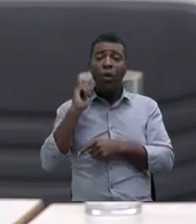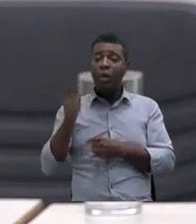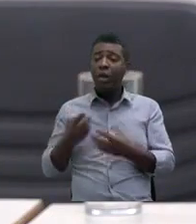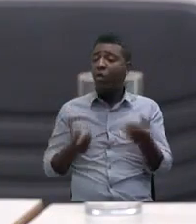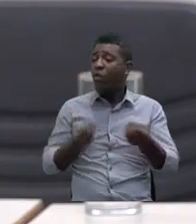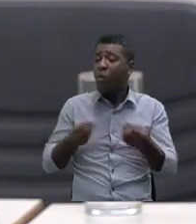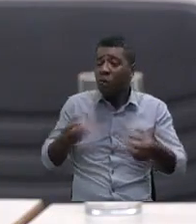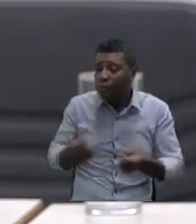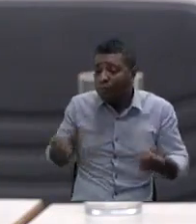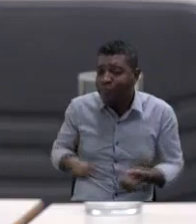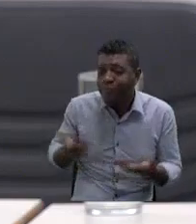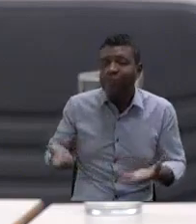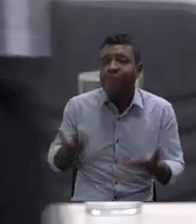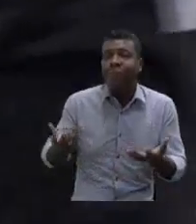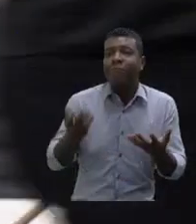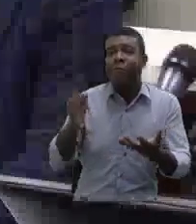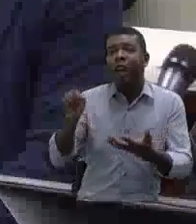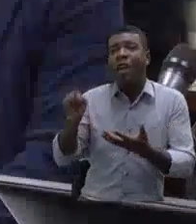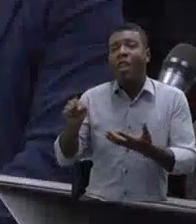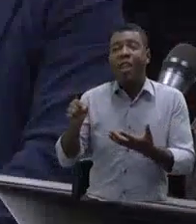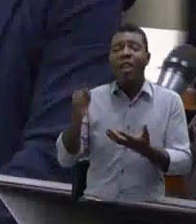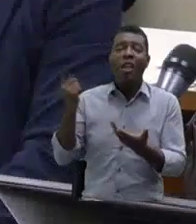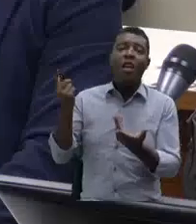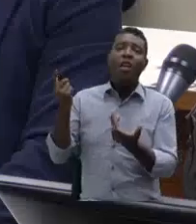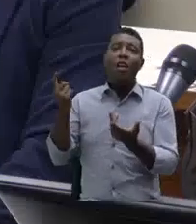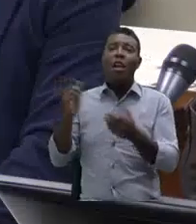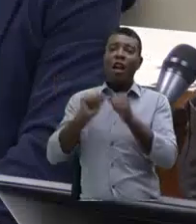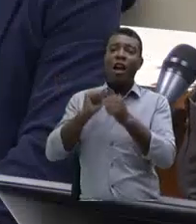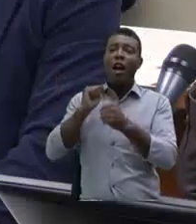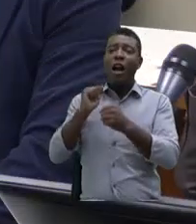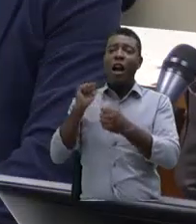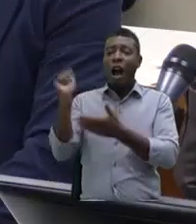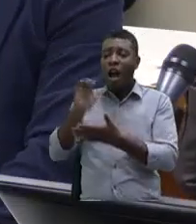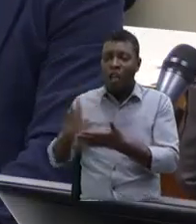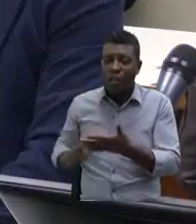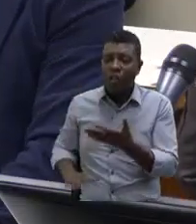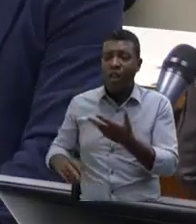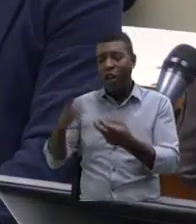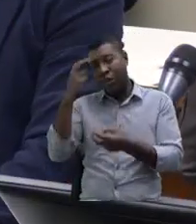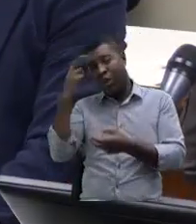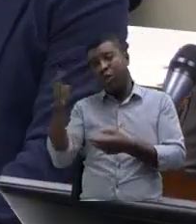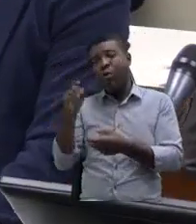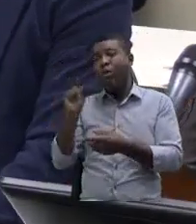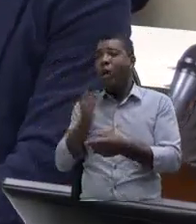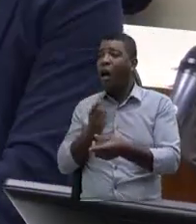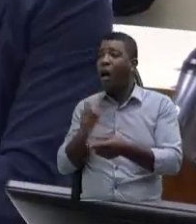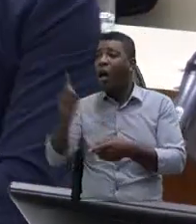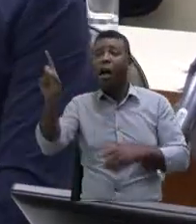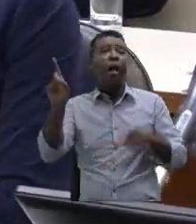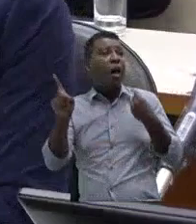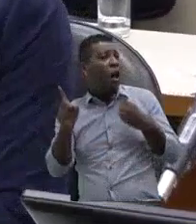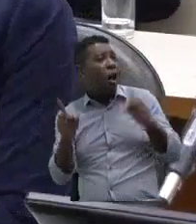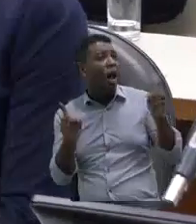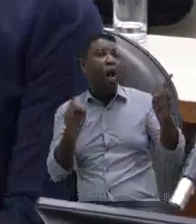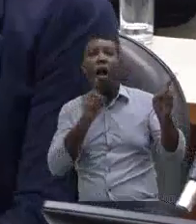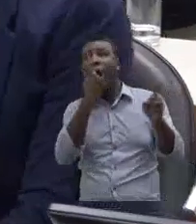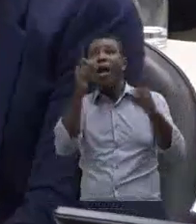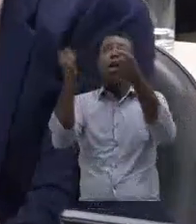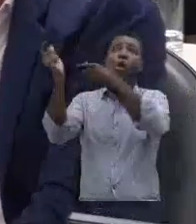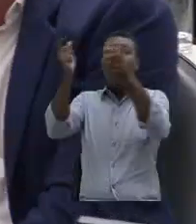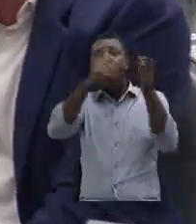fomentar as suas atividades de cultura nos rincões do nosso Estado, nos lugares mais pobres do nosso